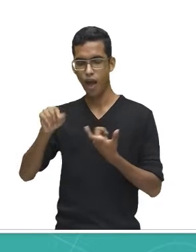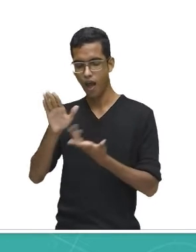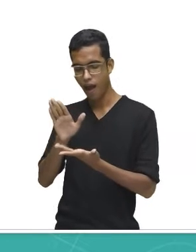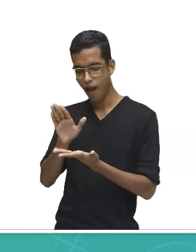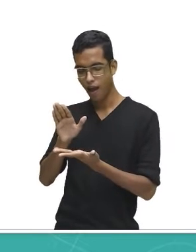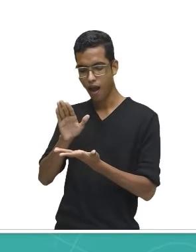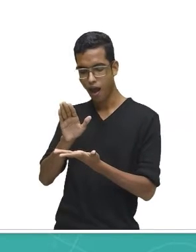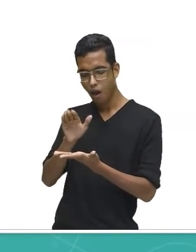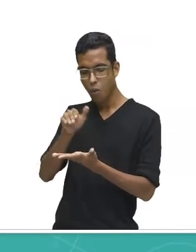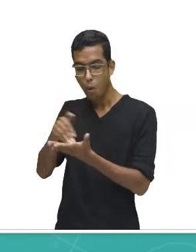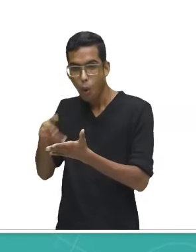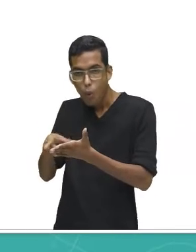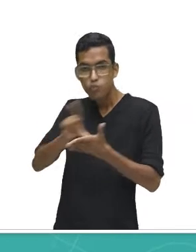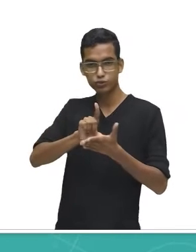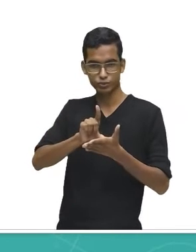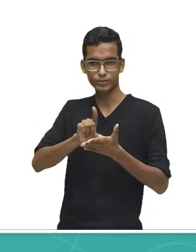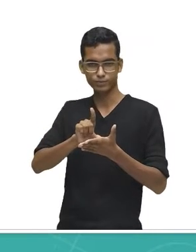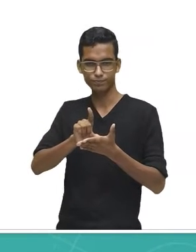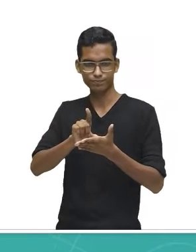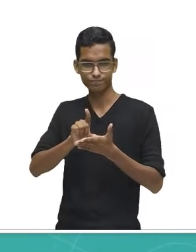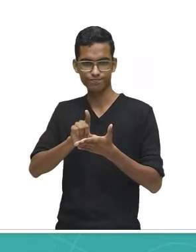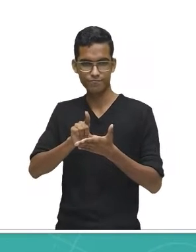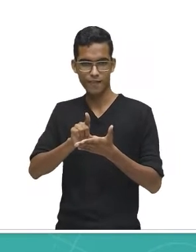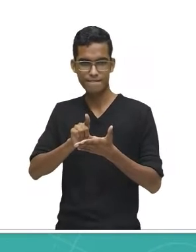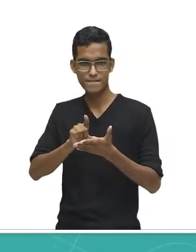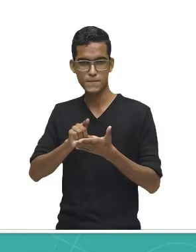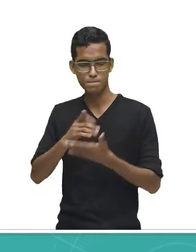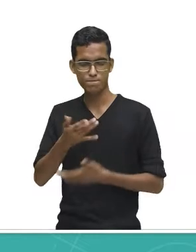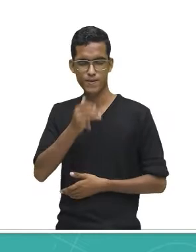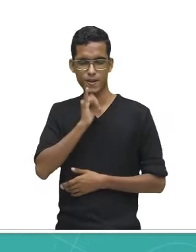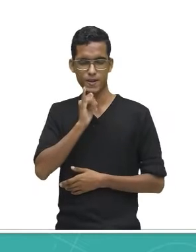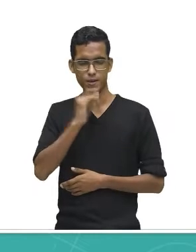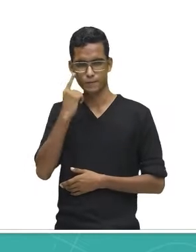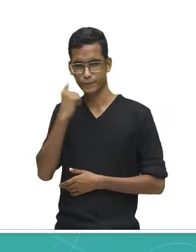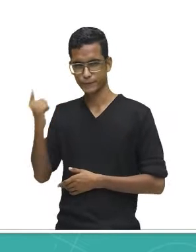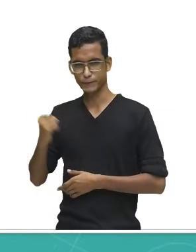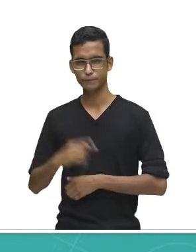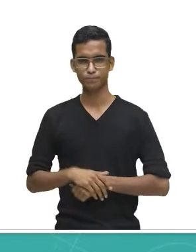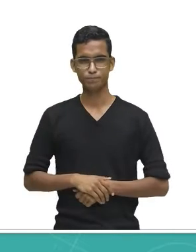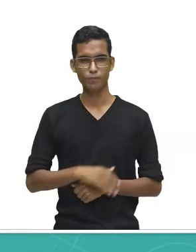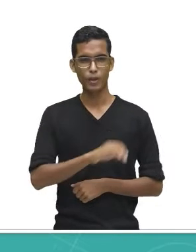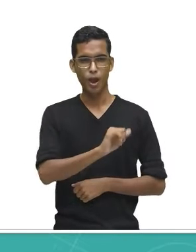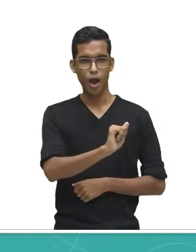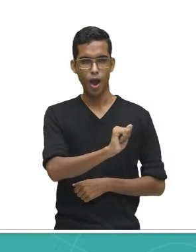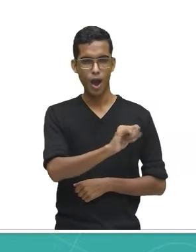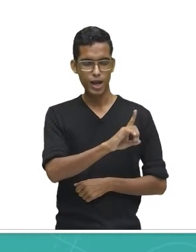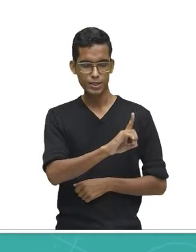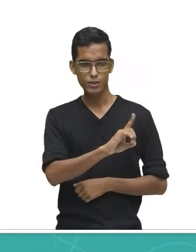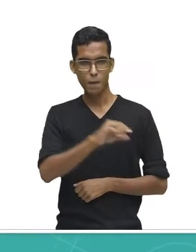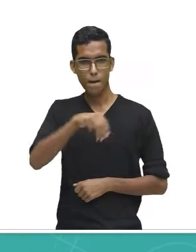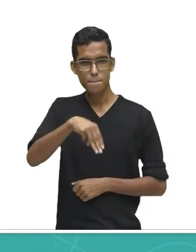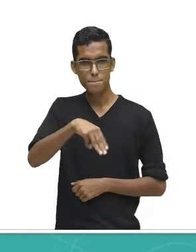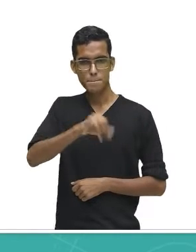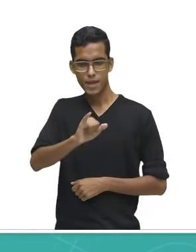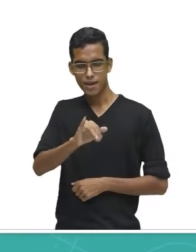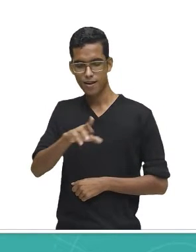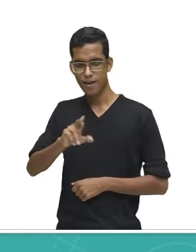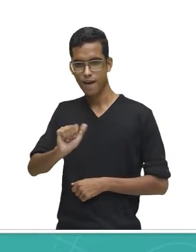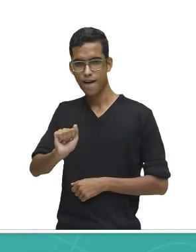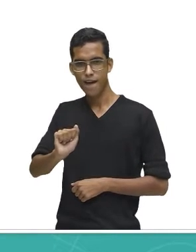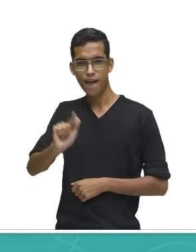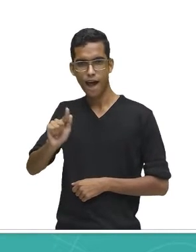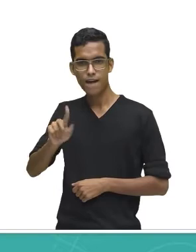caso de admirável, admirável. De repente, a gente tem assim